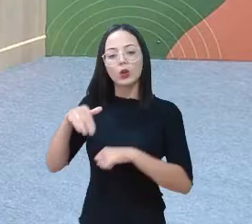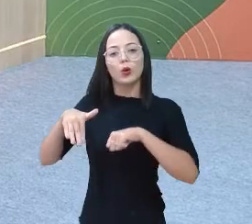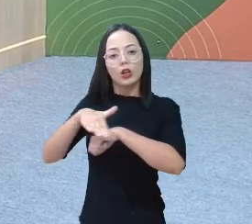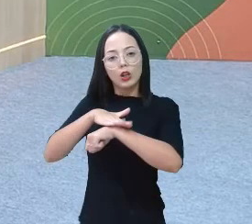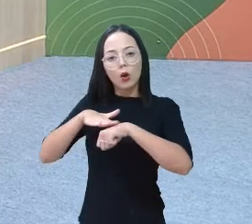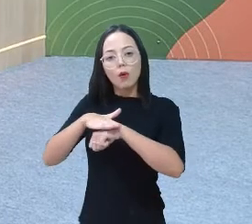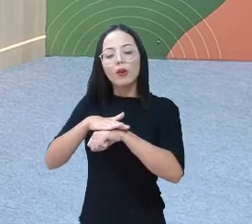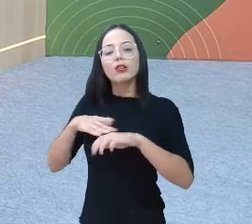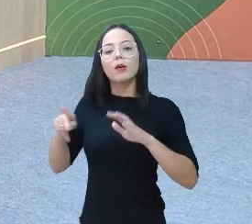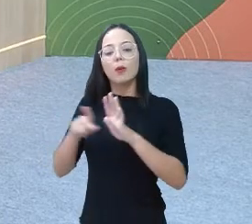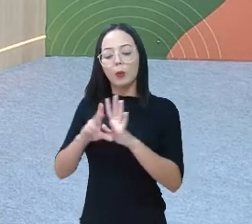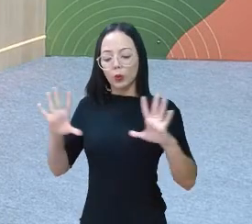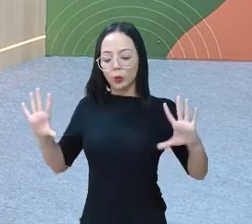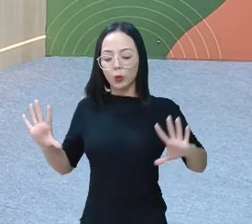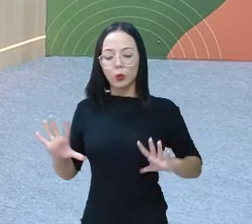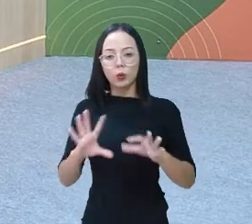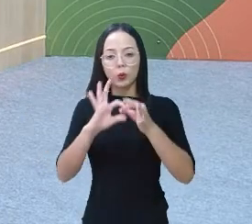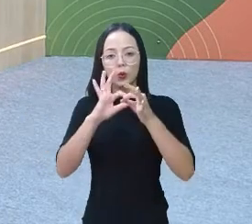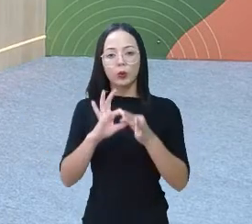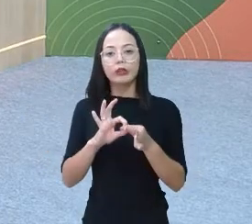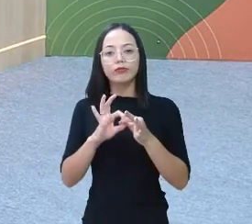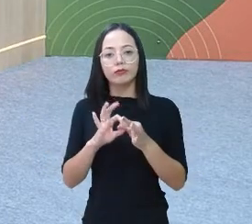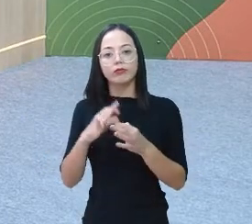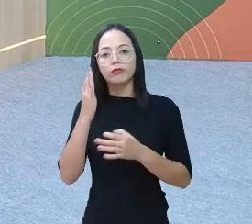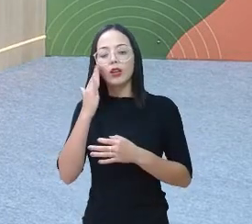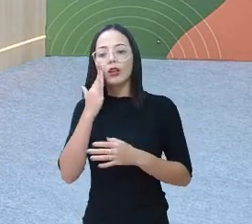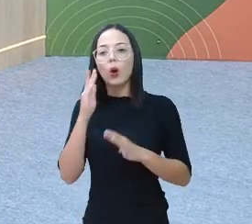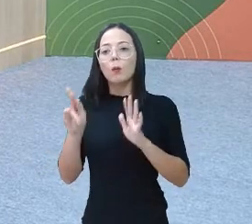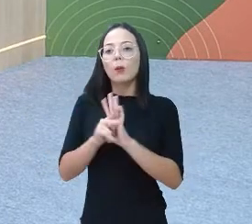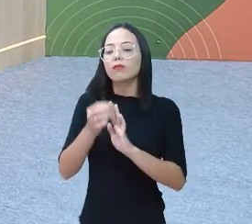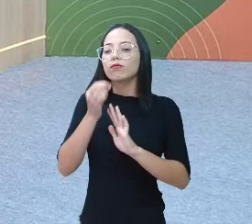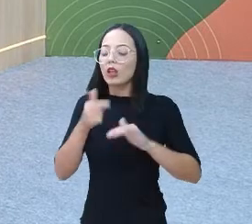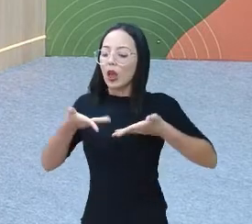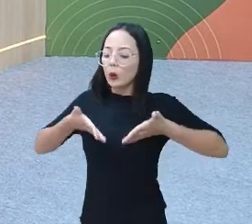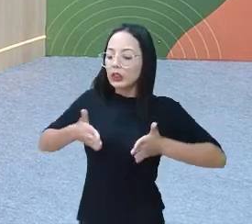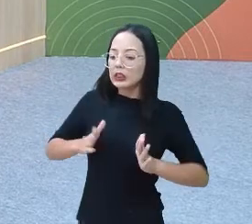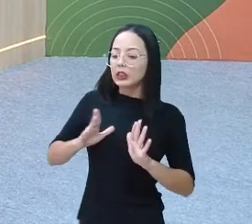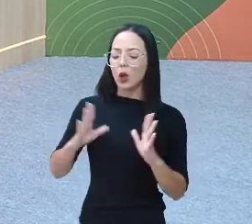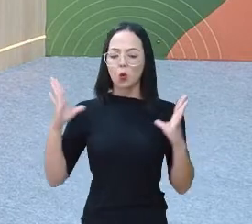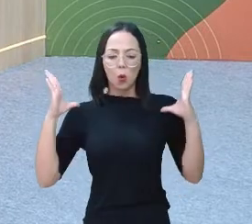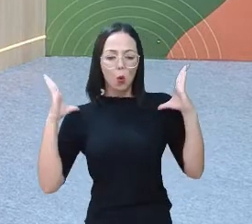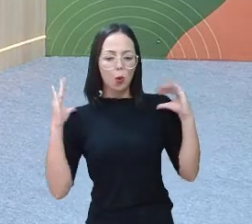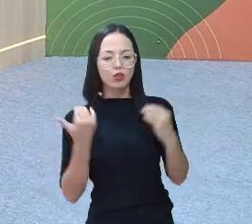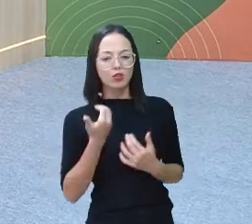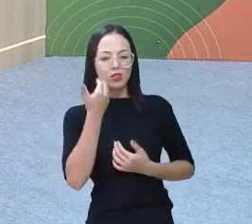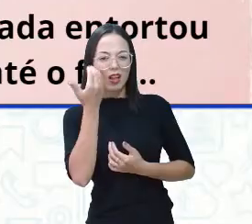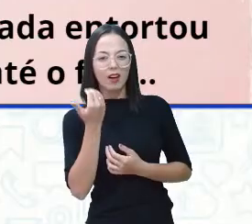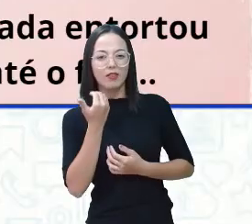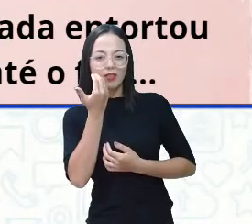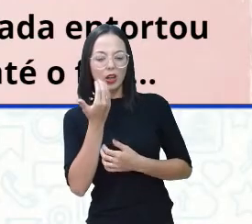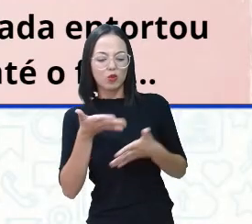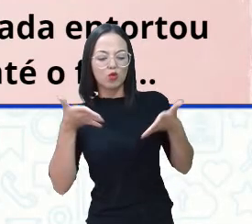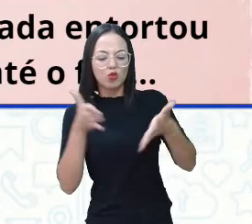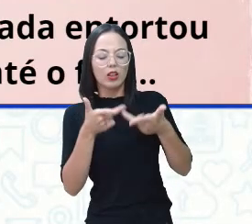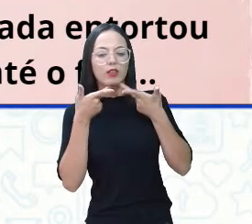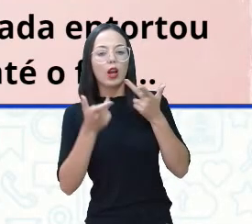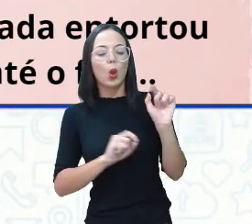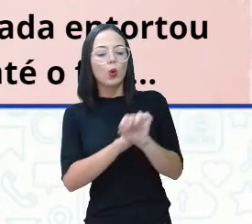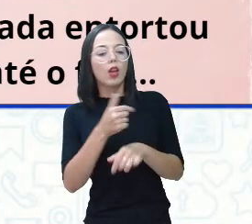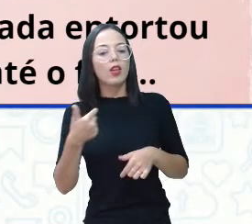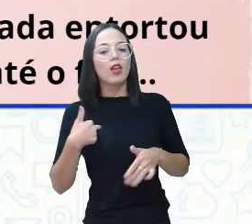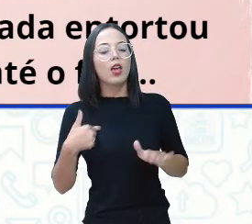com o poema de Drummond, em que ele fala assim: quando nasci, veio um anjo safado, o chato do querubim, e decretou que eu